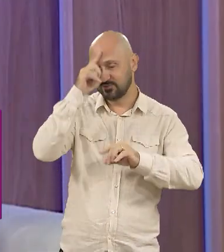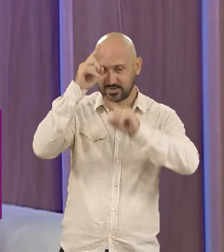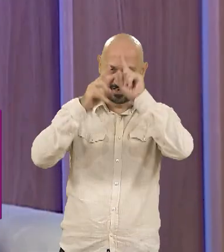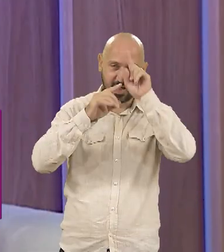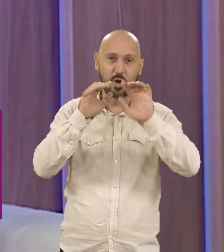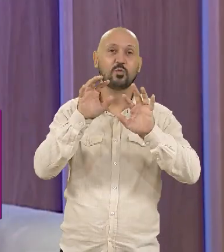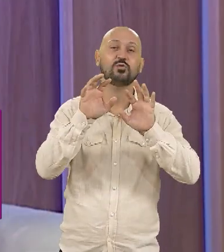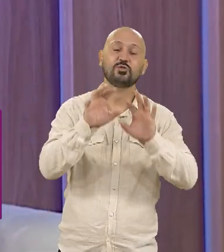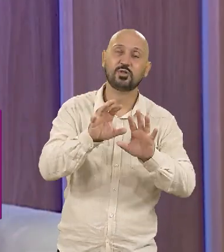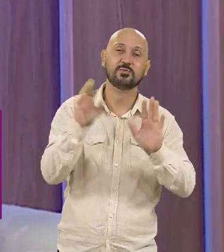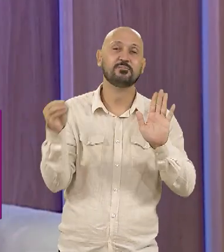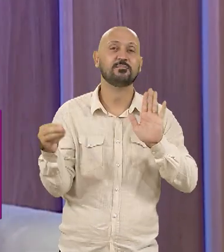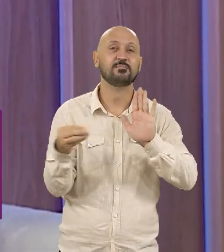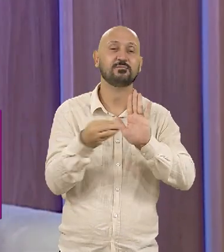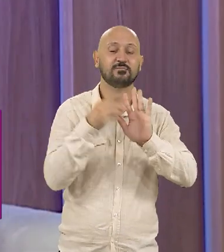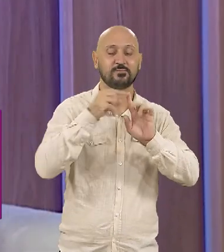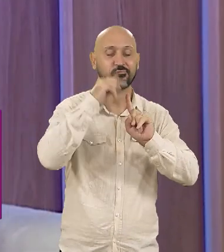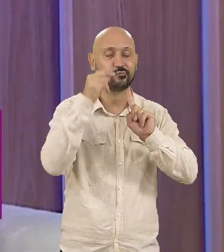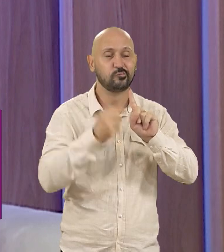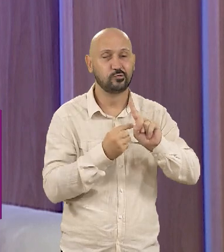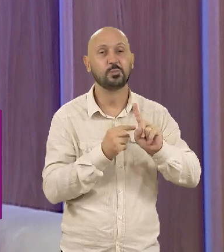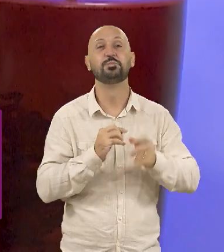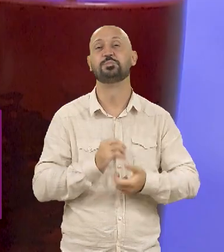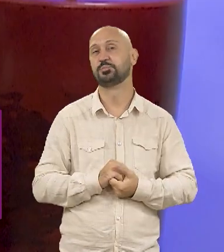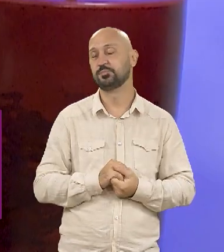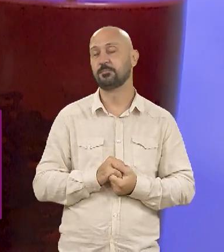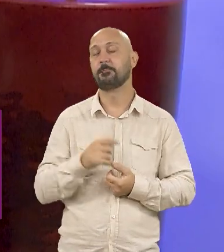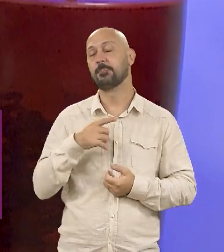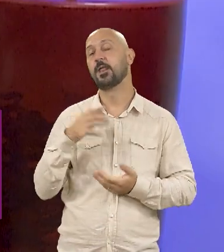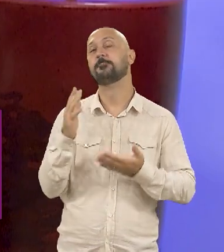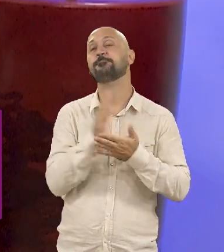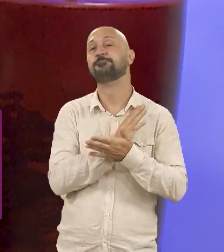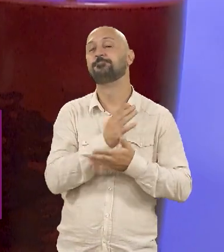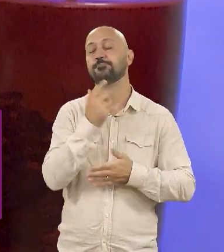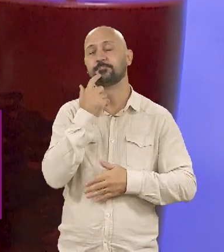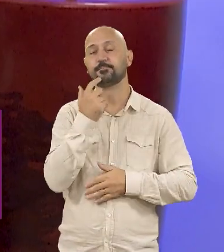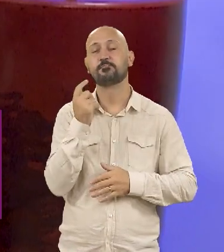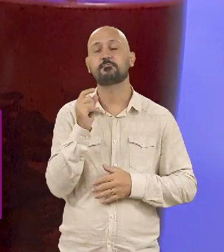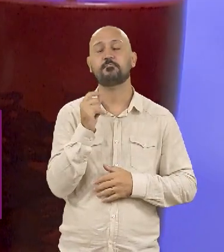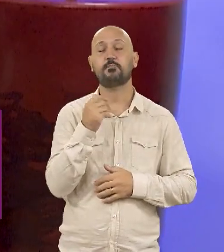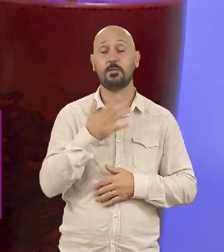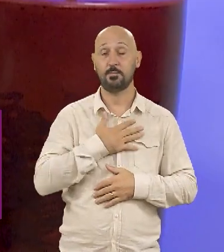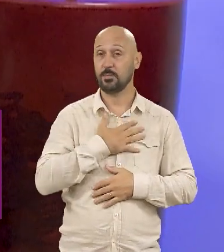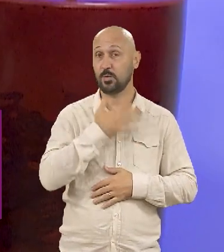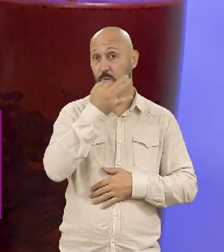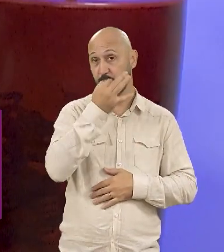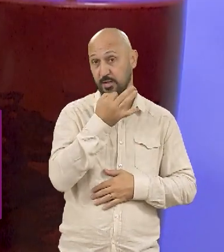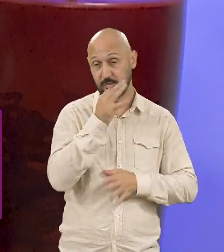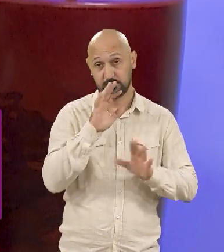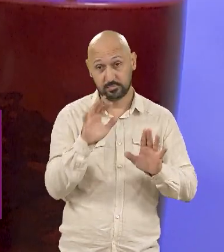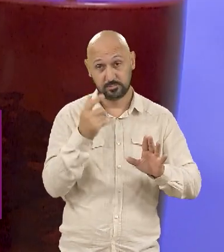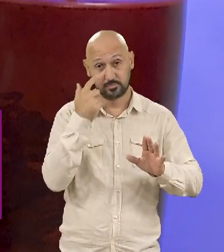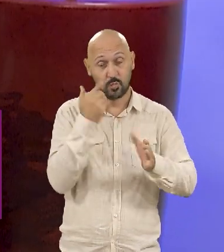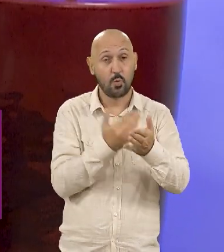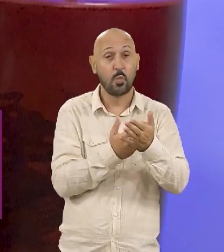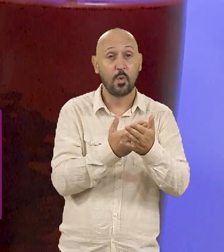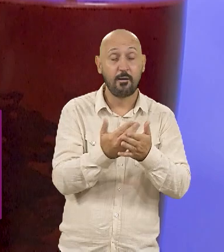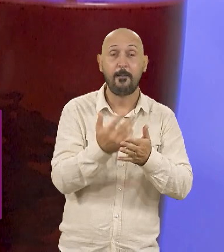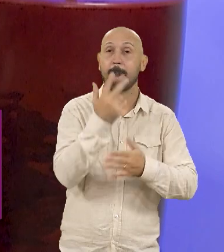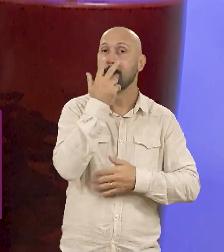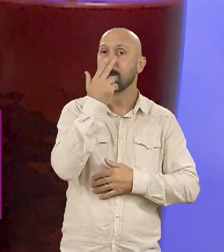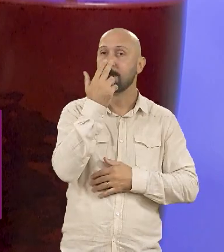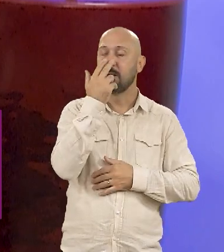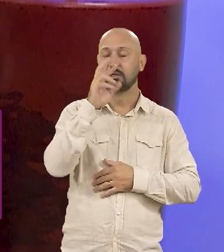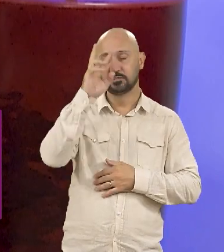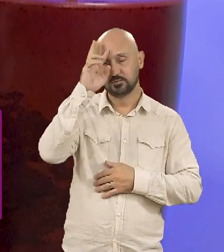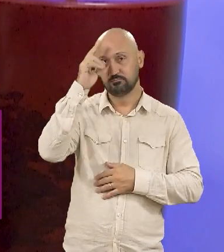vão também colocar essa parte da gestação. E tem uma questão nessa história toda que para mim, como eu falei, né, no início do programa, parece